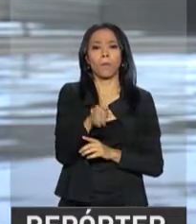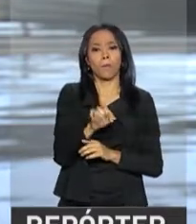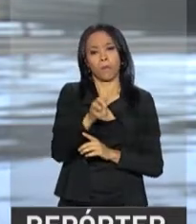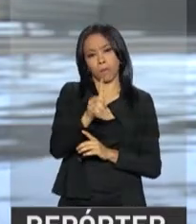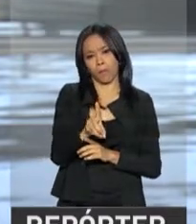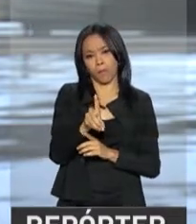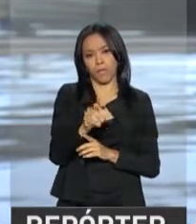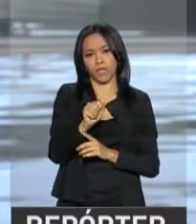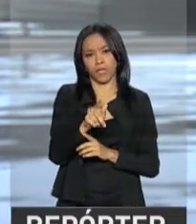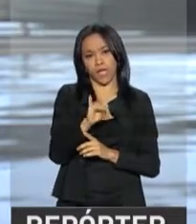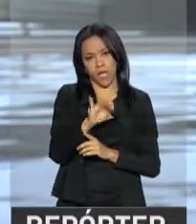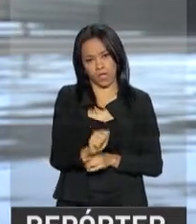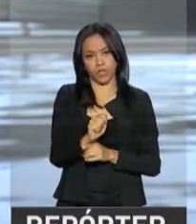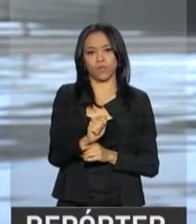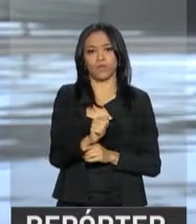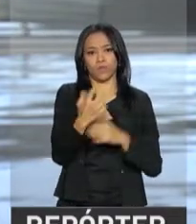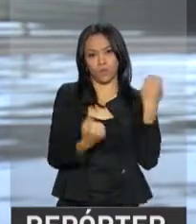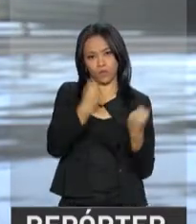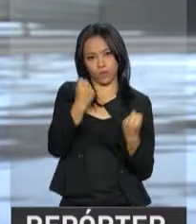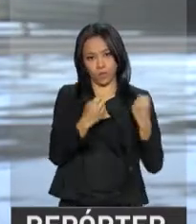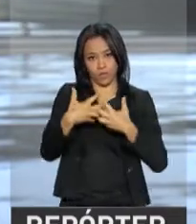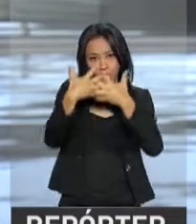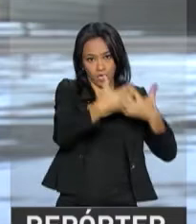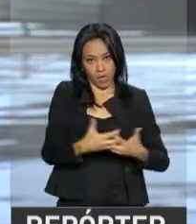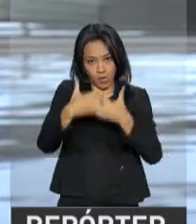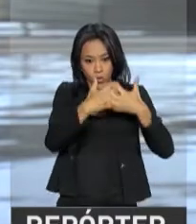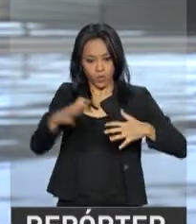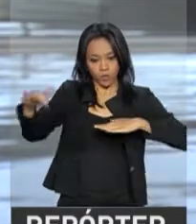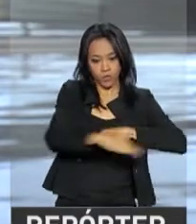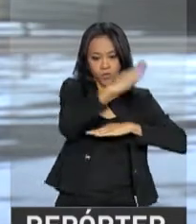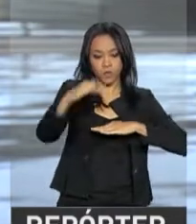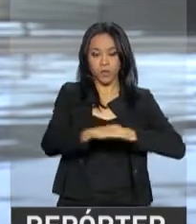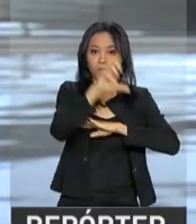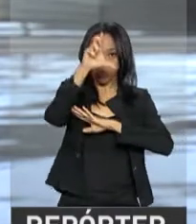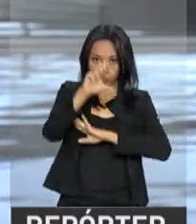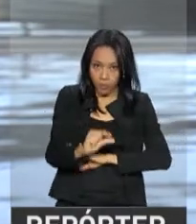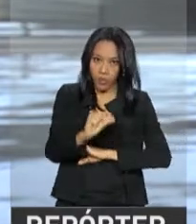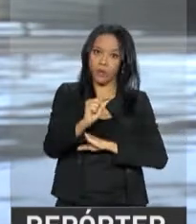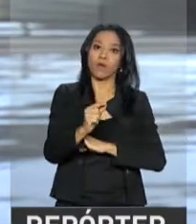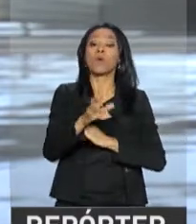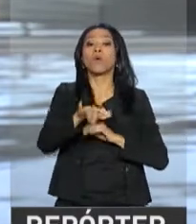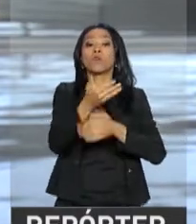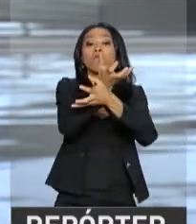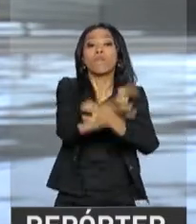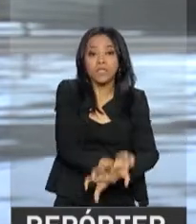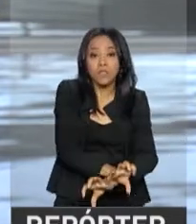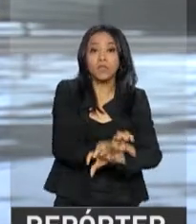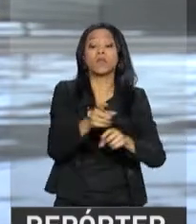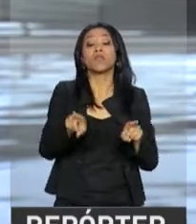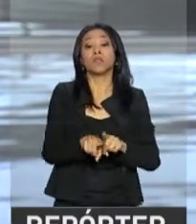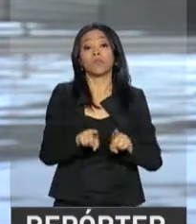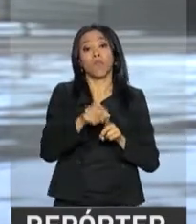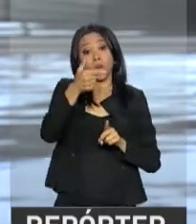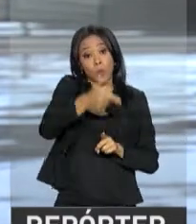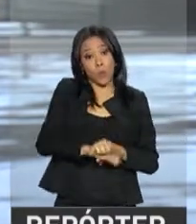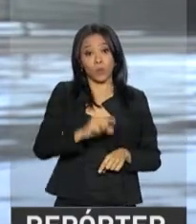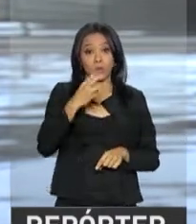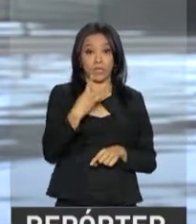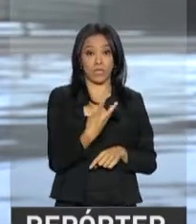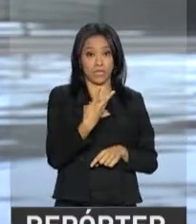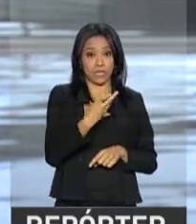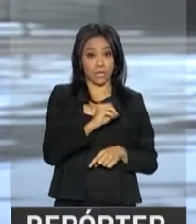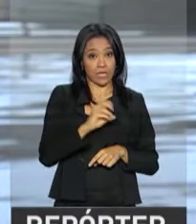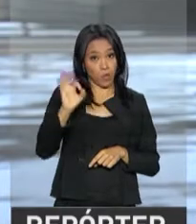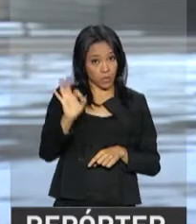suspensos os caminhões do pedágio e também que o frete da companhia nacional de abastecimento que 30% de todo esse